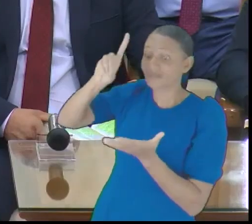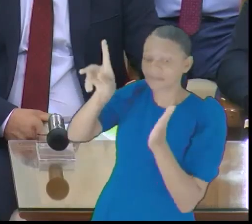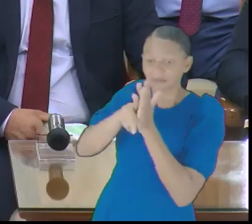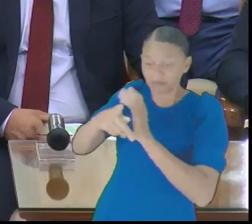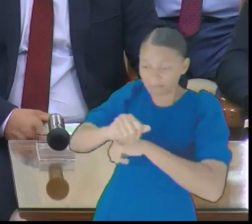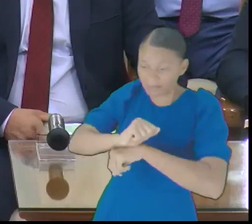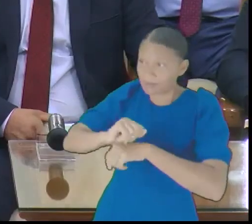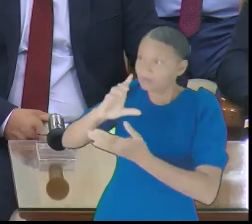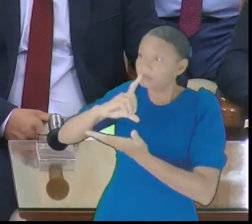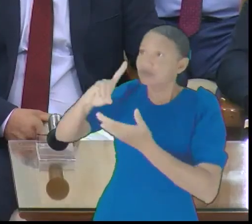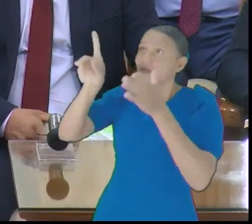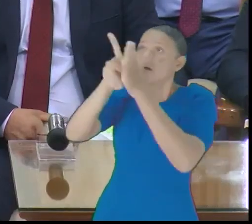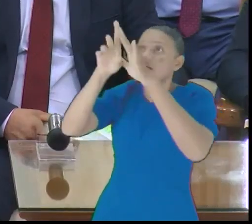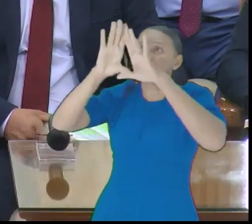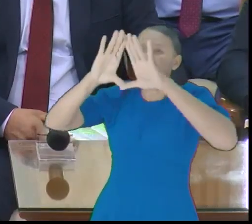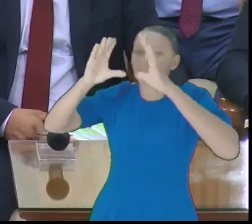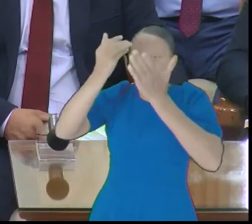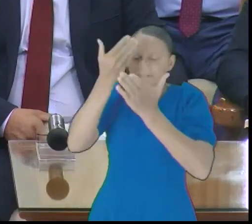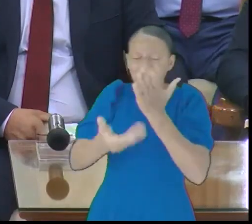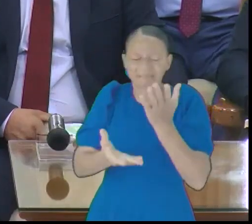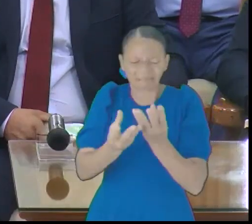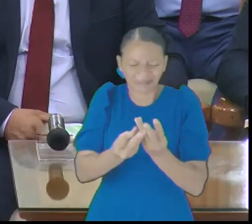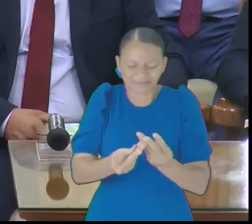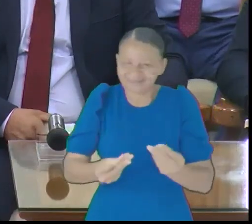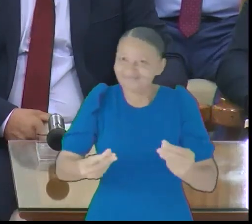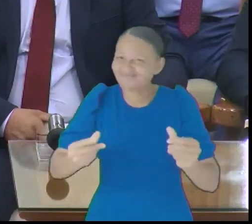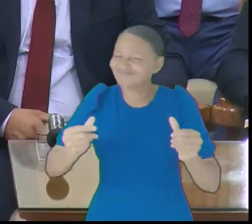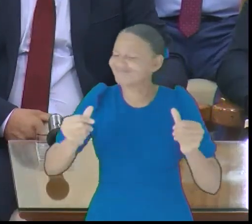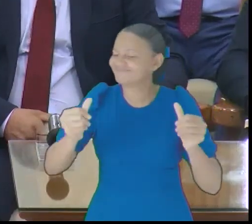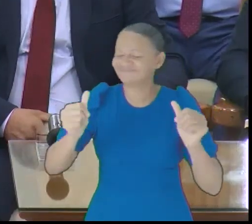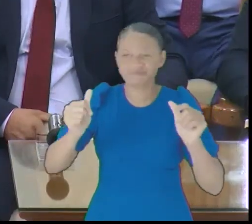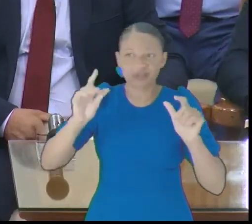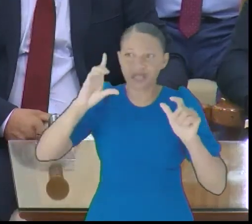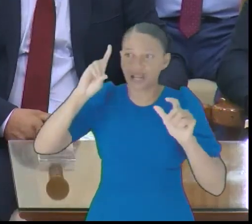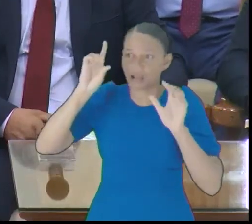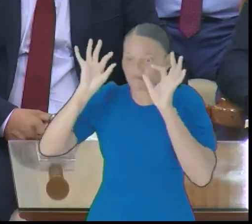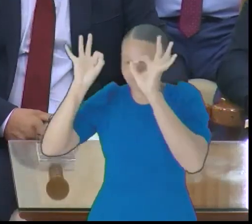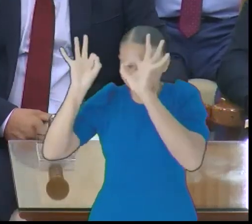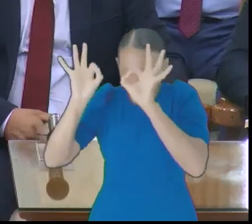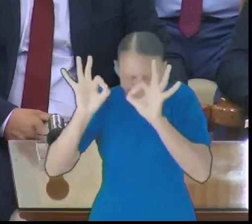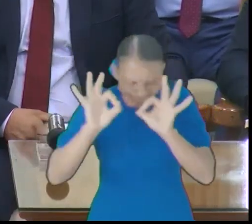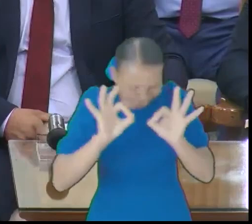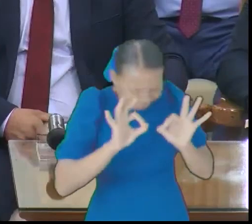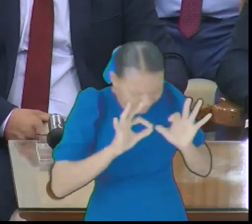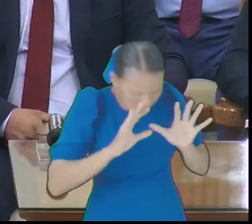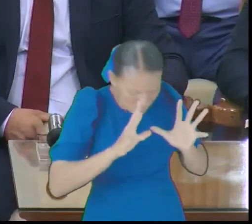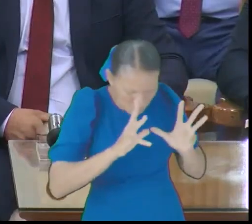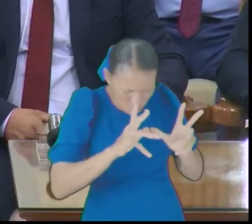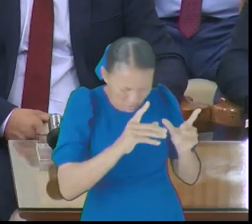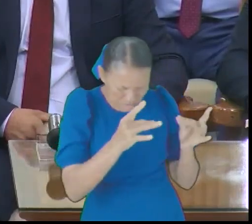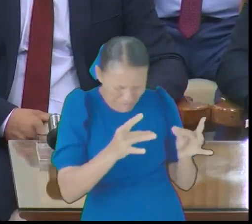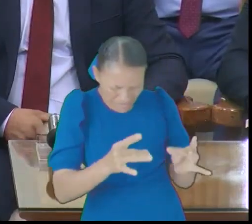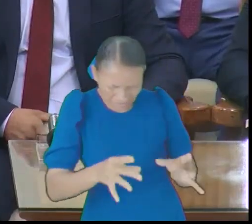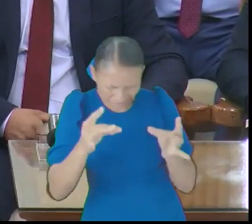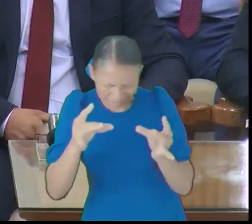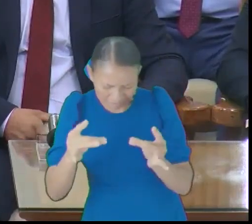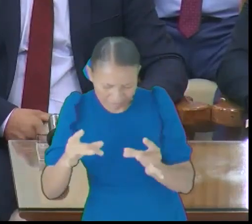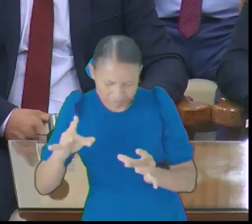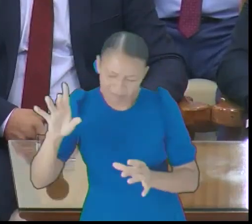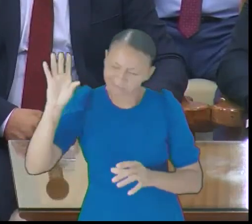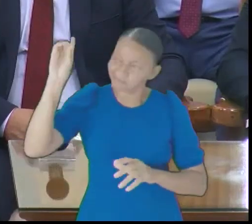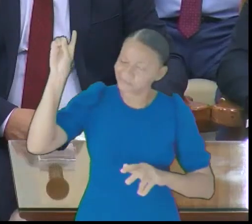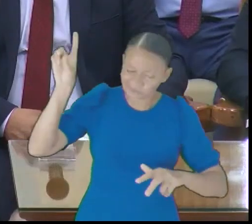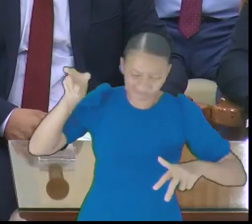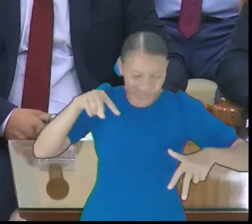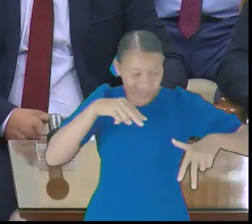céus, ele não perde nada de vista. E Deus olha para Abraão e percebe que ele não